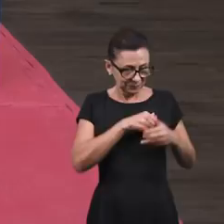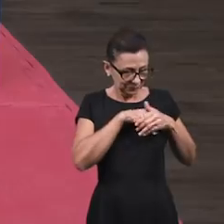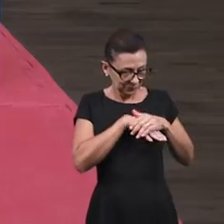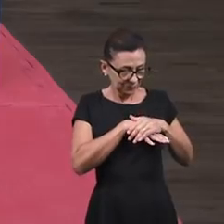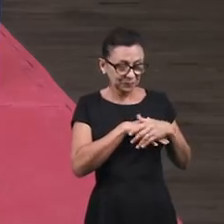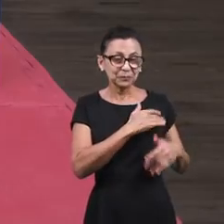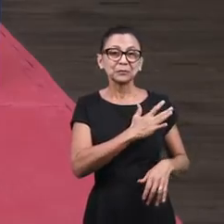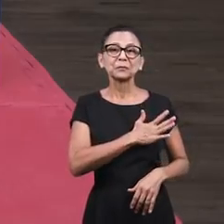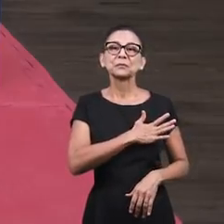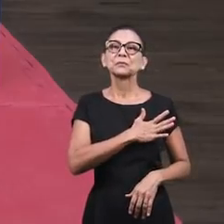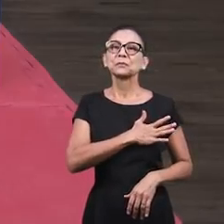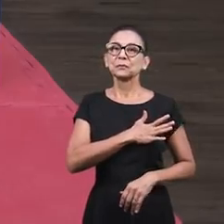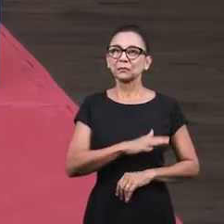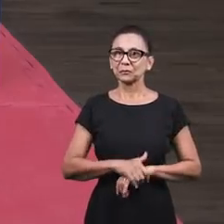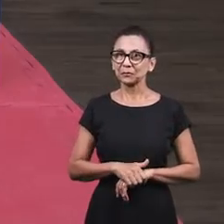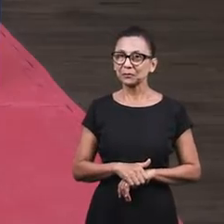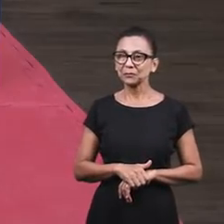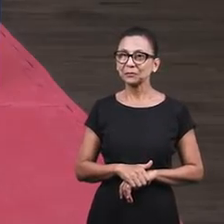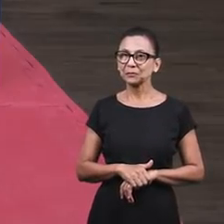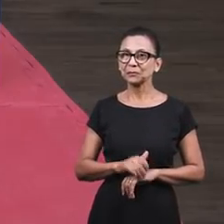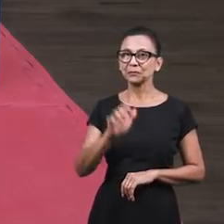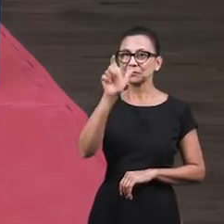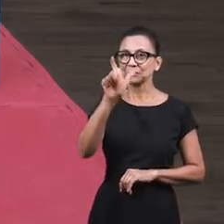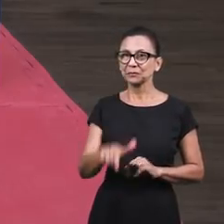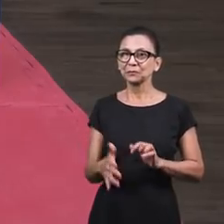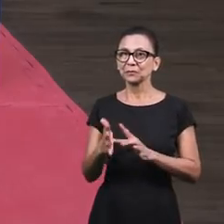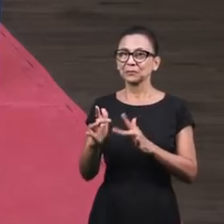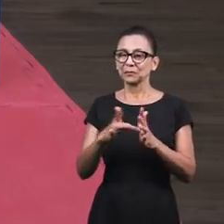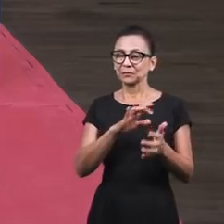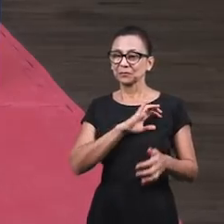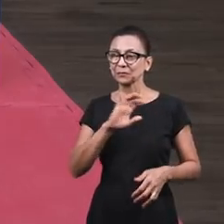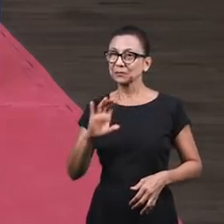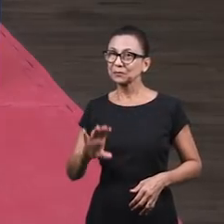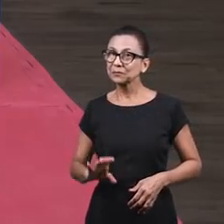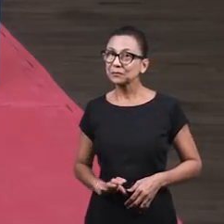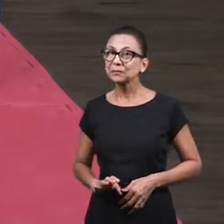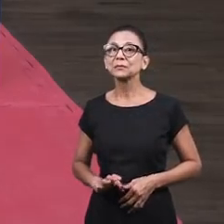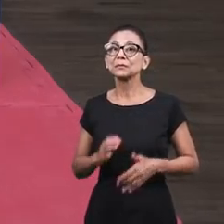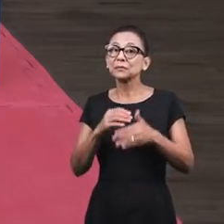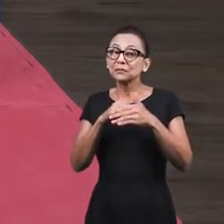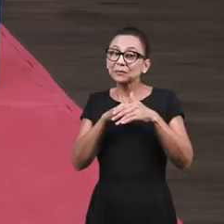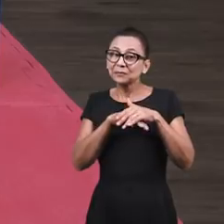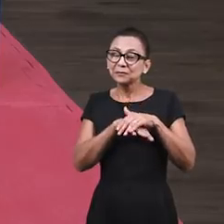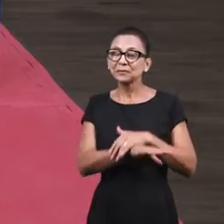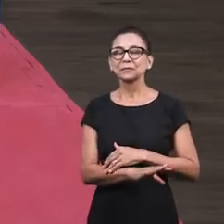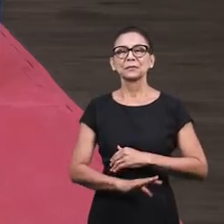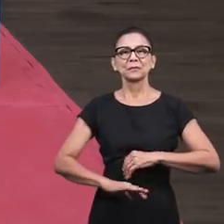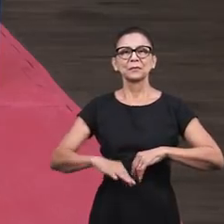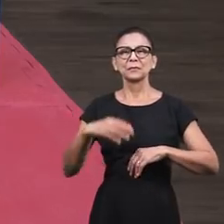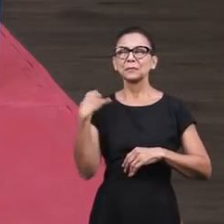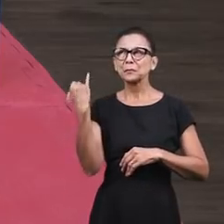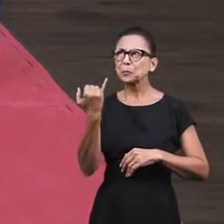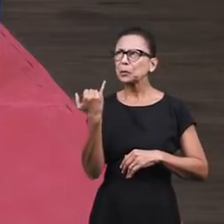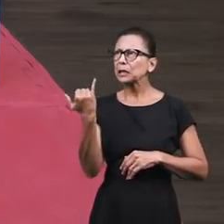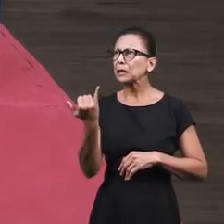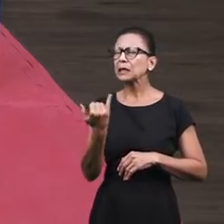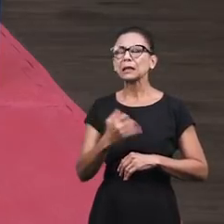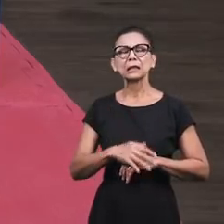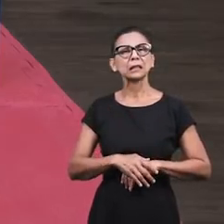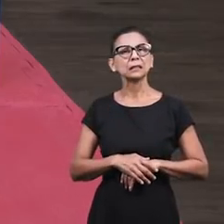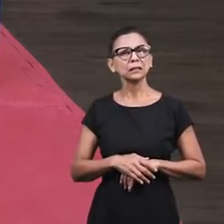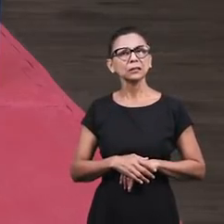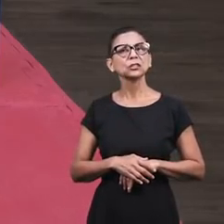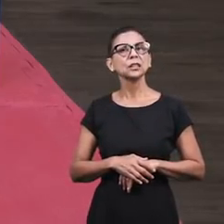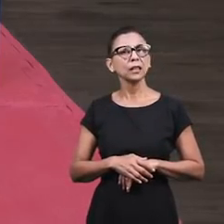salvação a nossa salvação em Cristo Jesus ela é o nosso bem mais precioso é o nosso bem maior